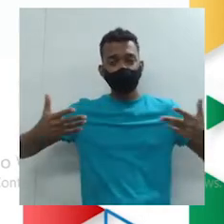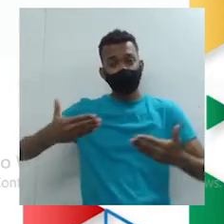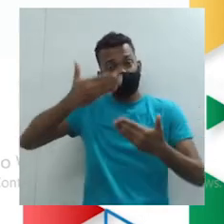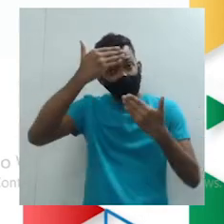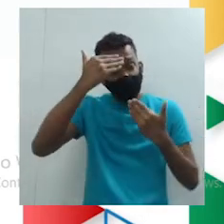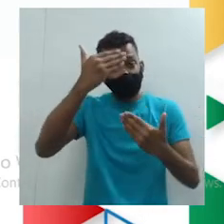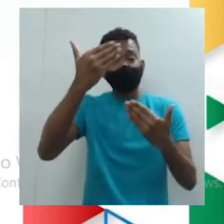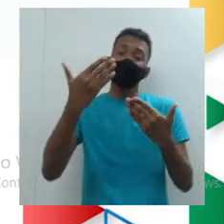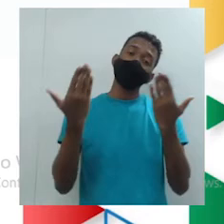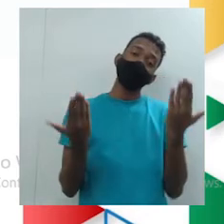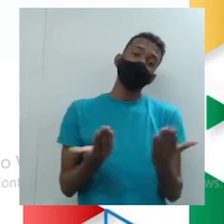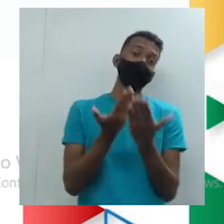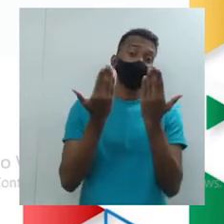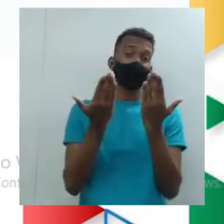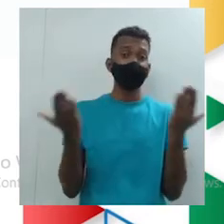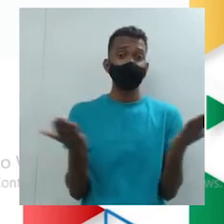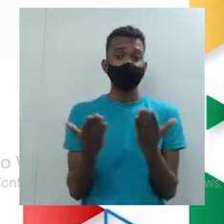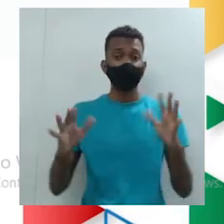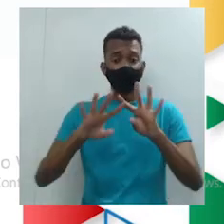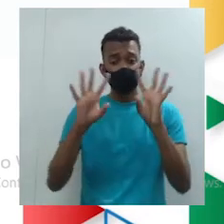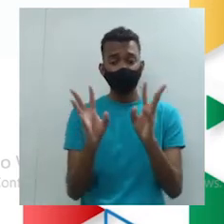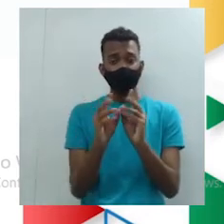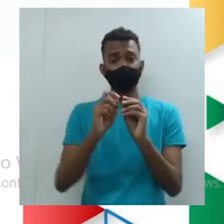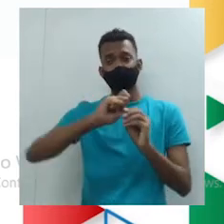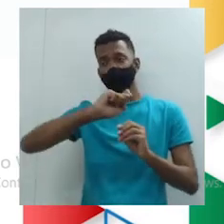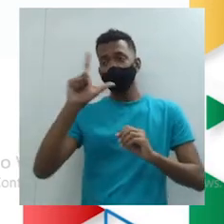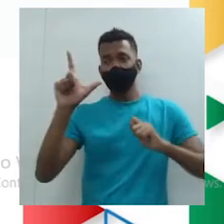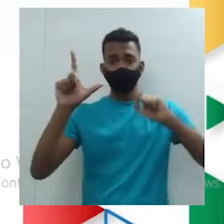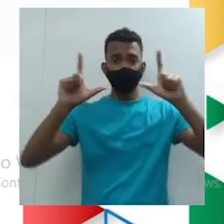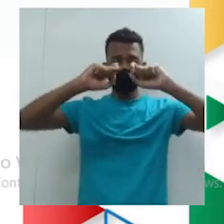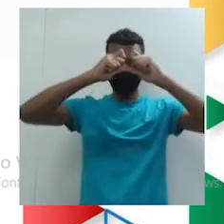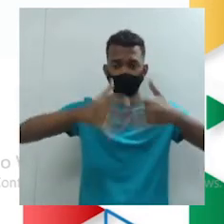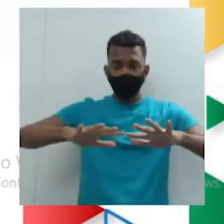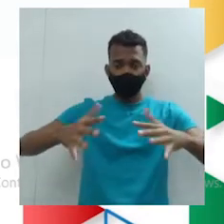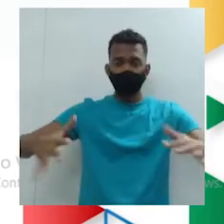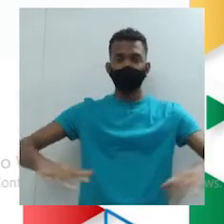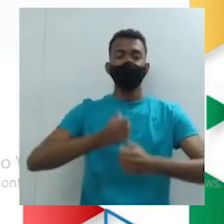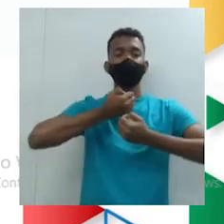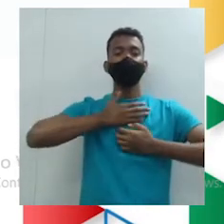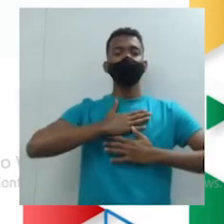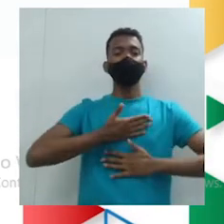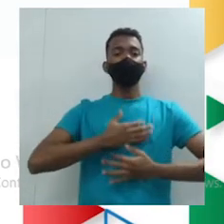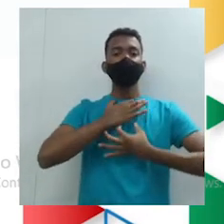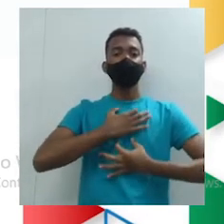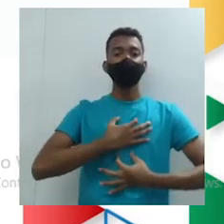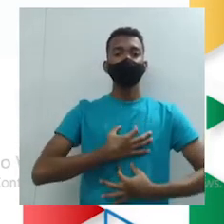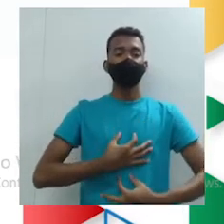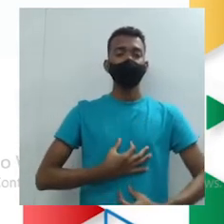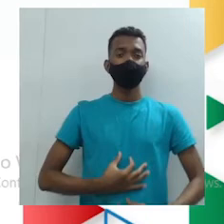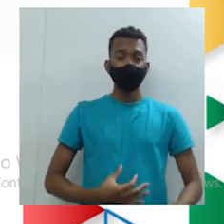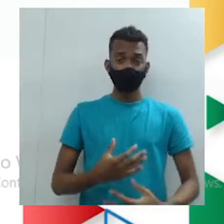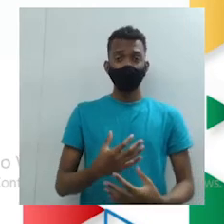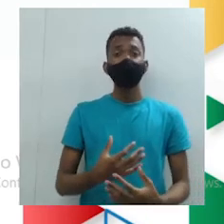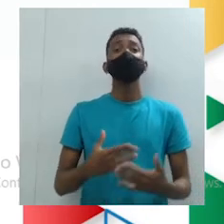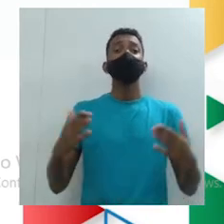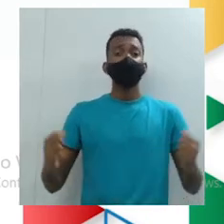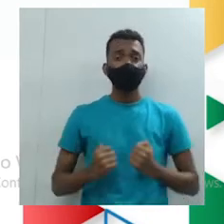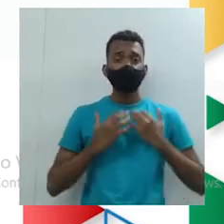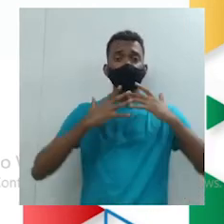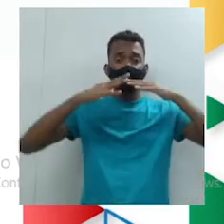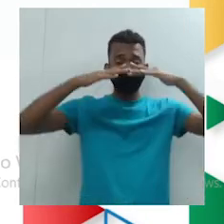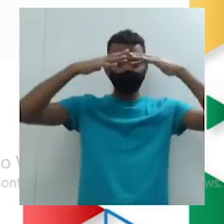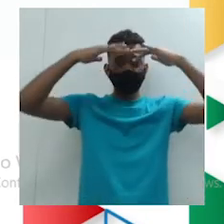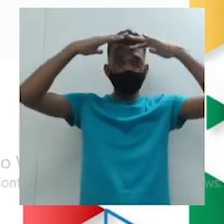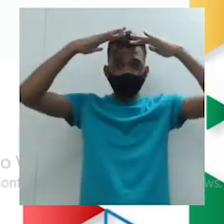nós derramamos simplesmente azul sobre os vestidos e as gravatas. E afogados em nós, nem